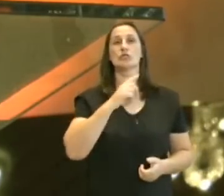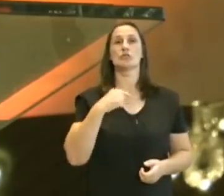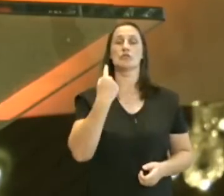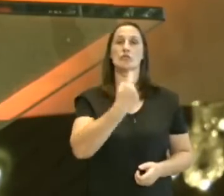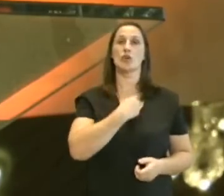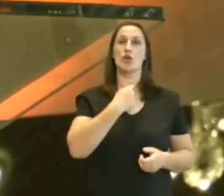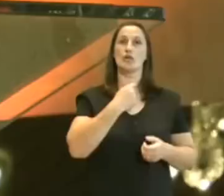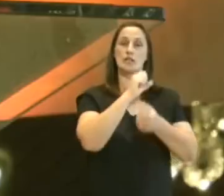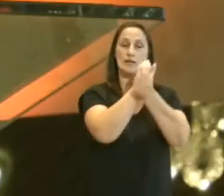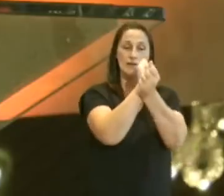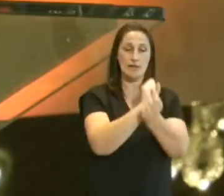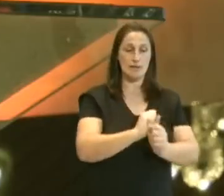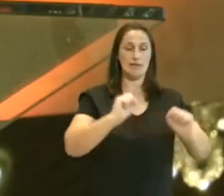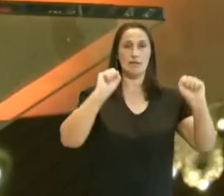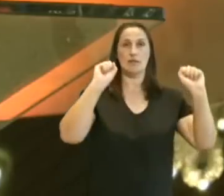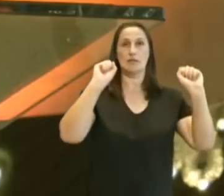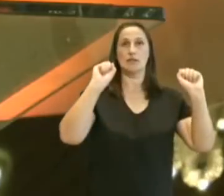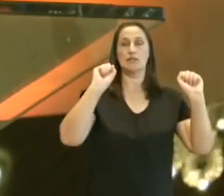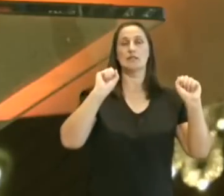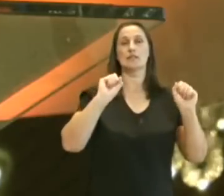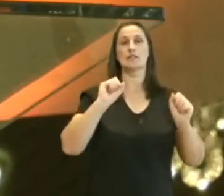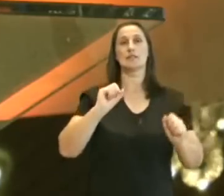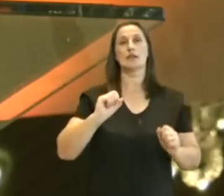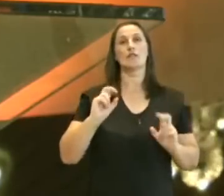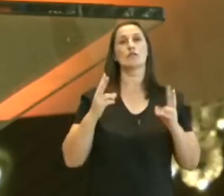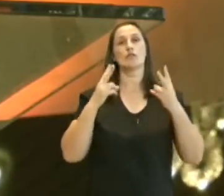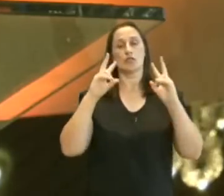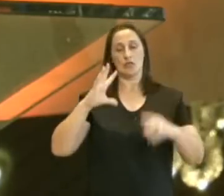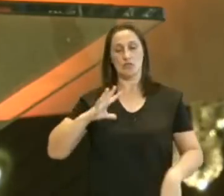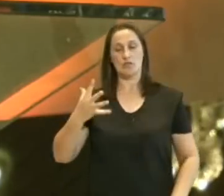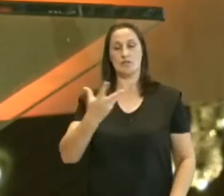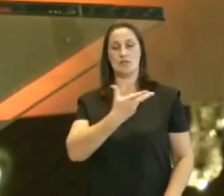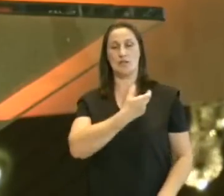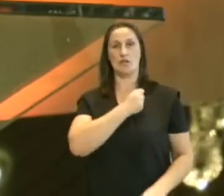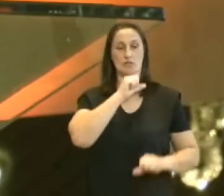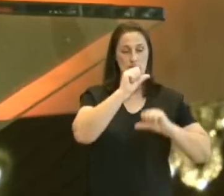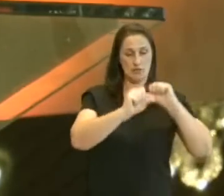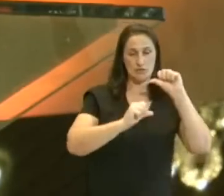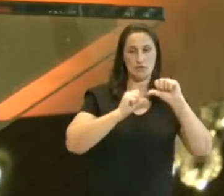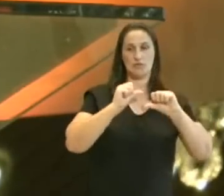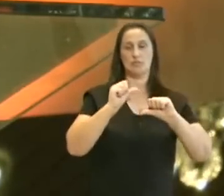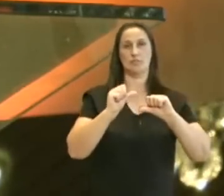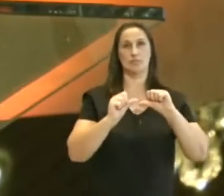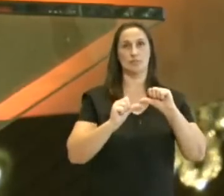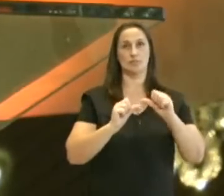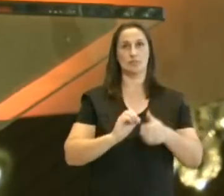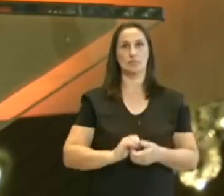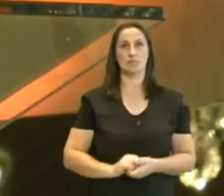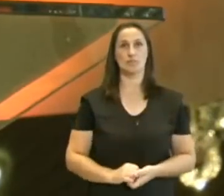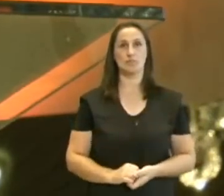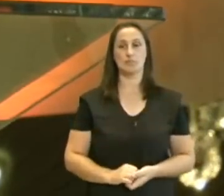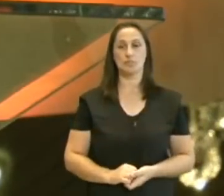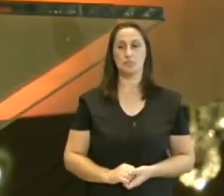sermos livres, vitoriosos, salvos e transformados.